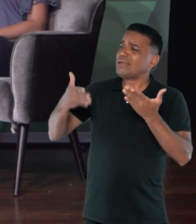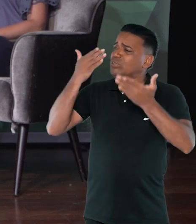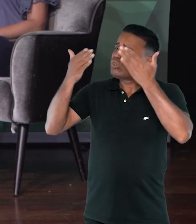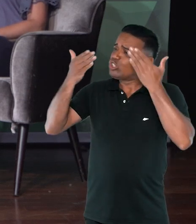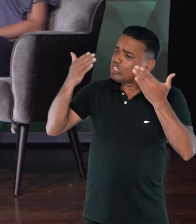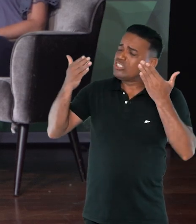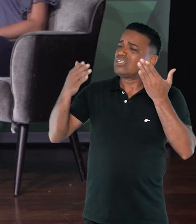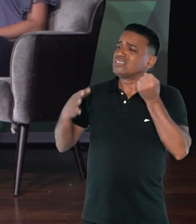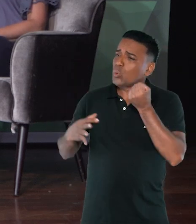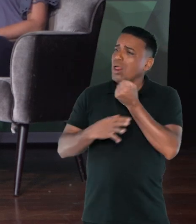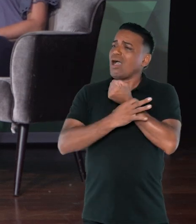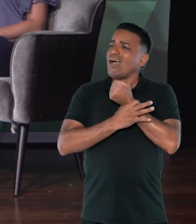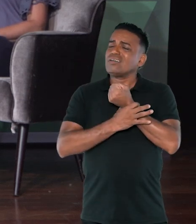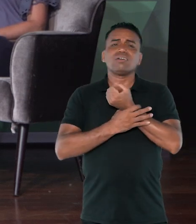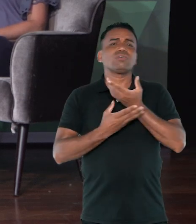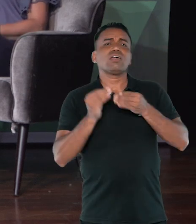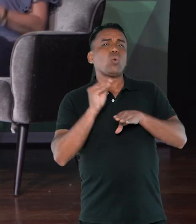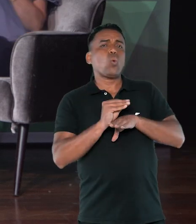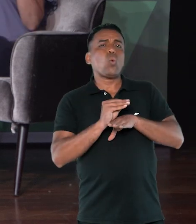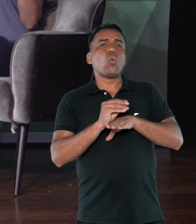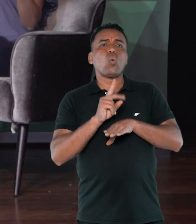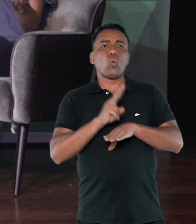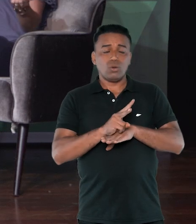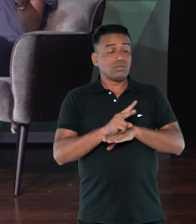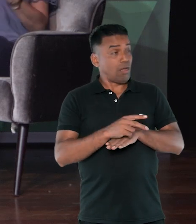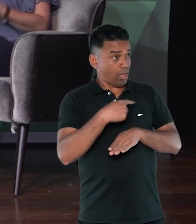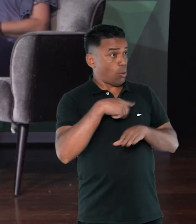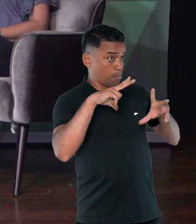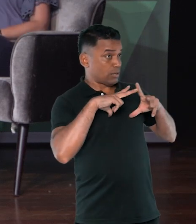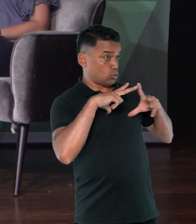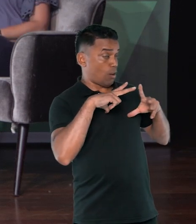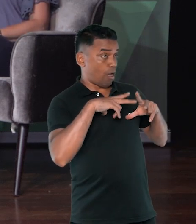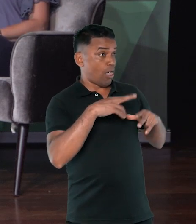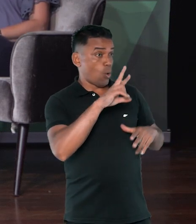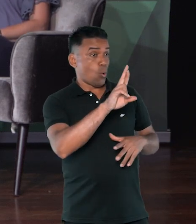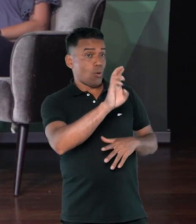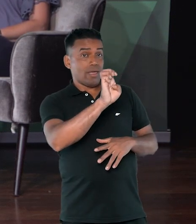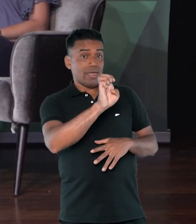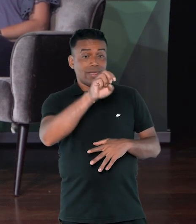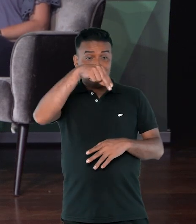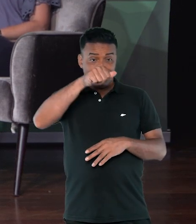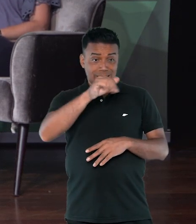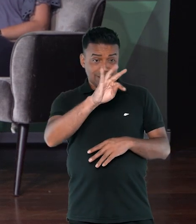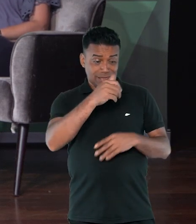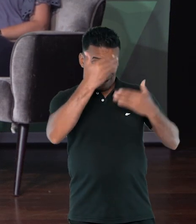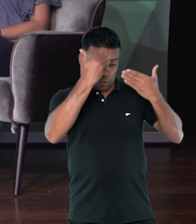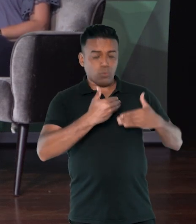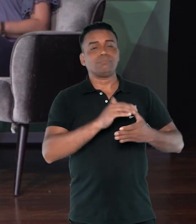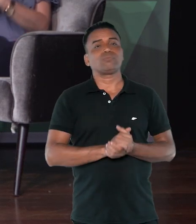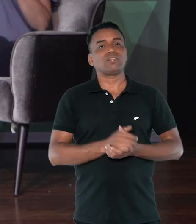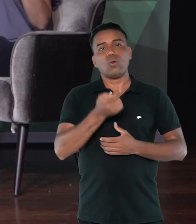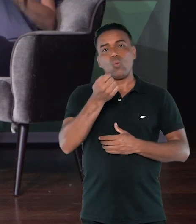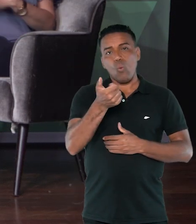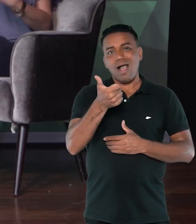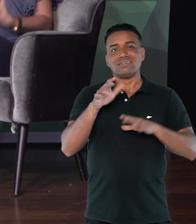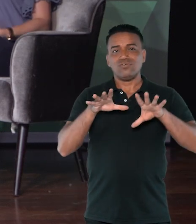angústia. Eu até escrevi um texto que está no livro da minha mãe, O Encontro, uma abordagem humanista,